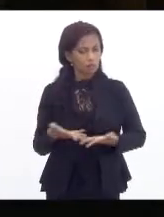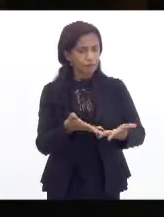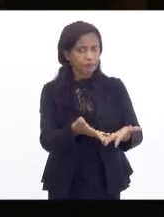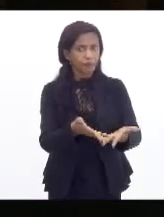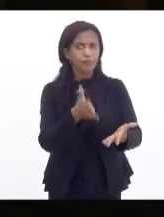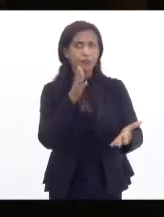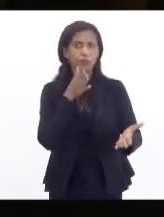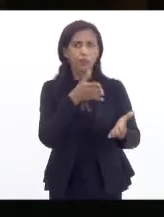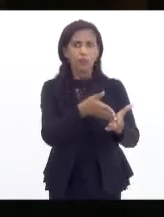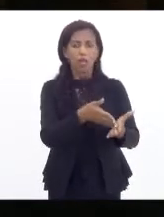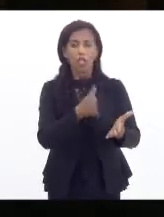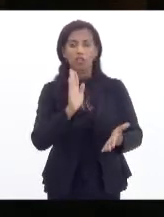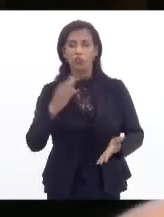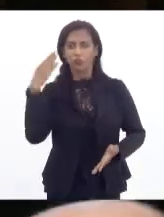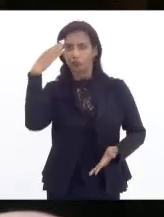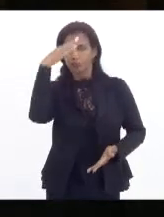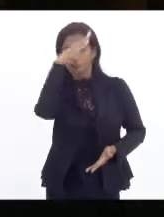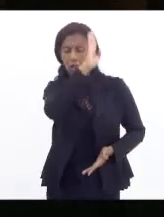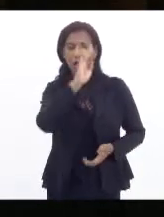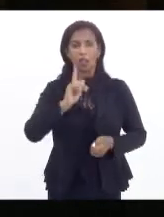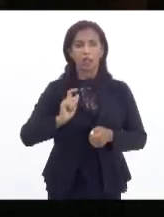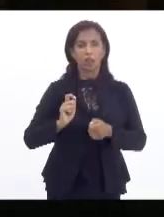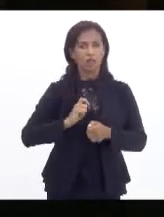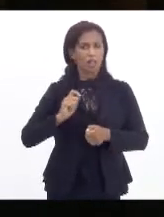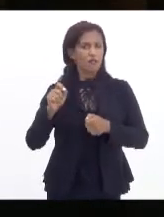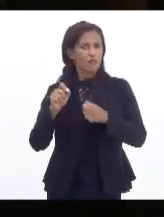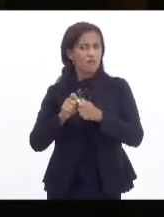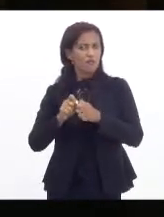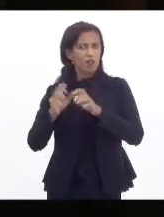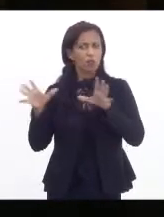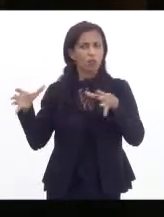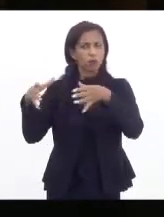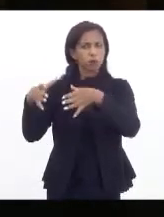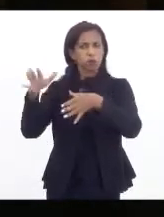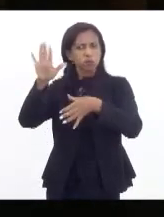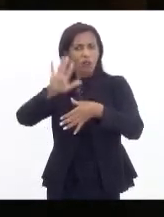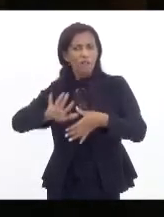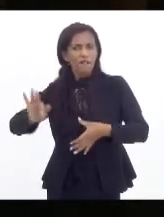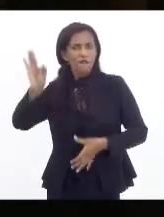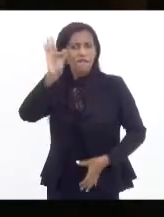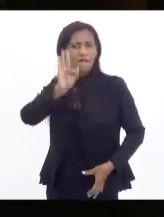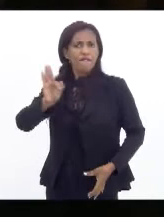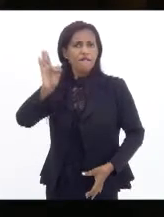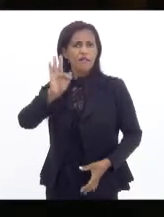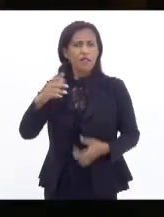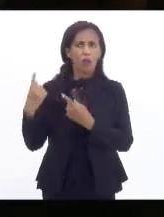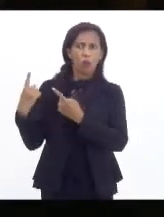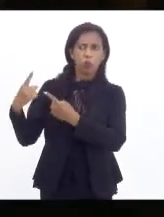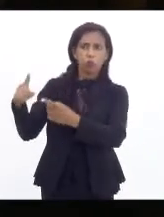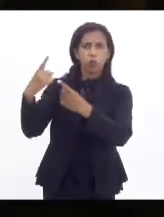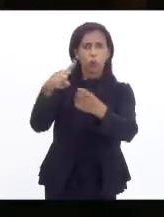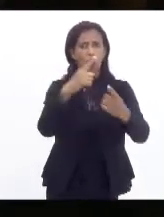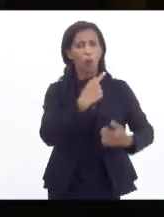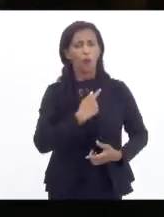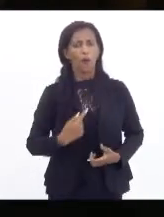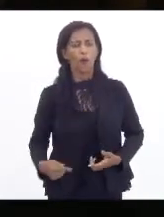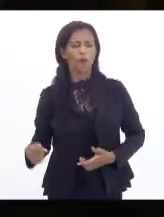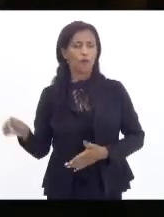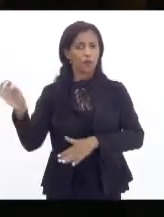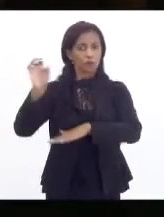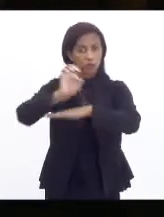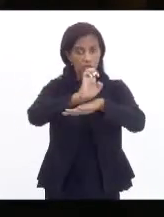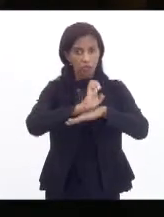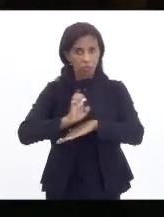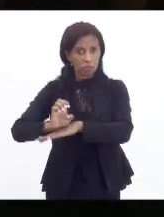que o Bolsonaro tem feito em âmbito federal, de ataque aos governos estaduais. Mas não